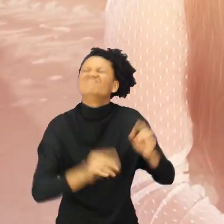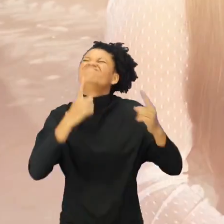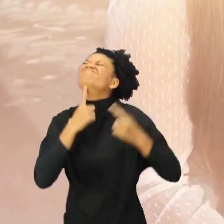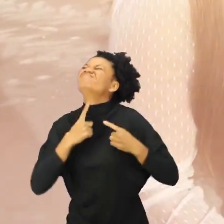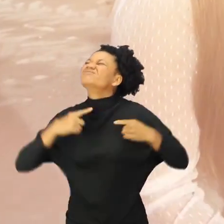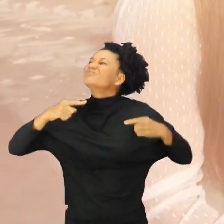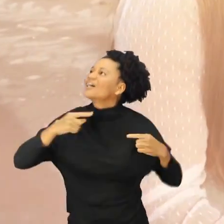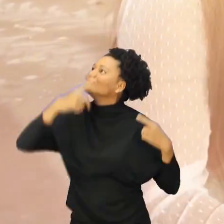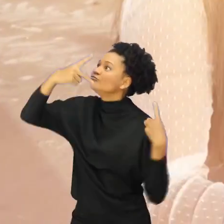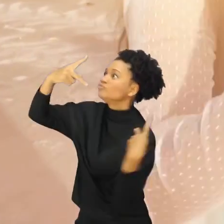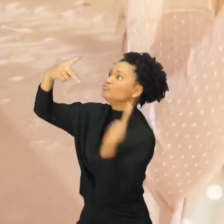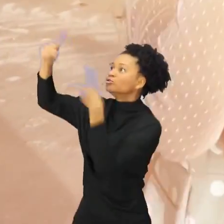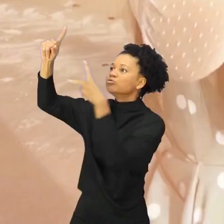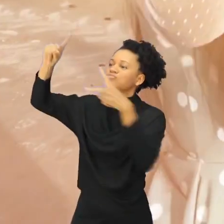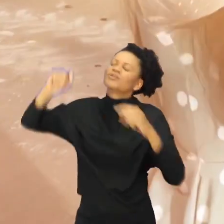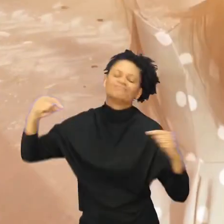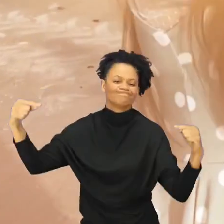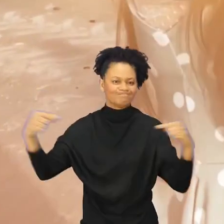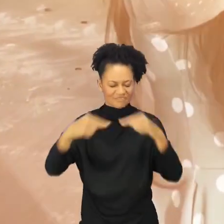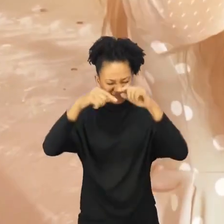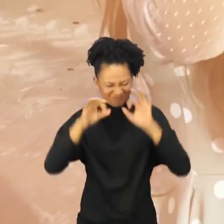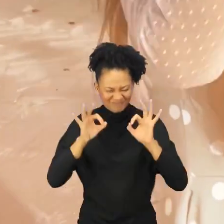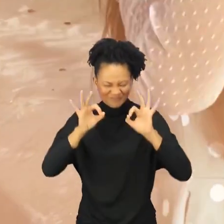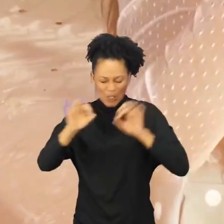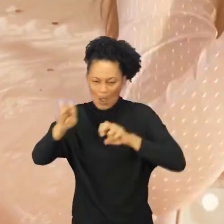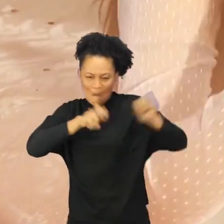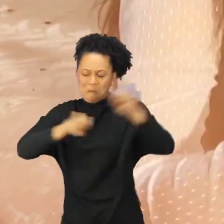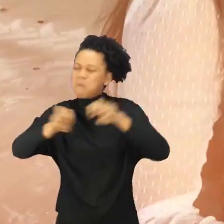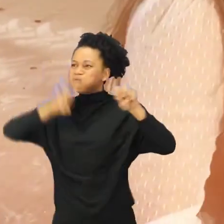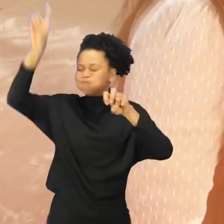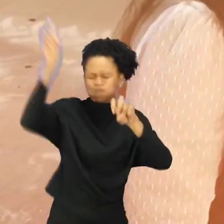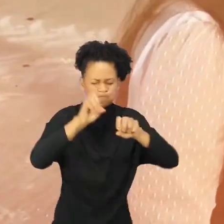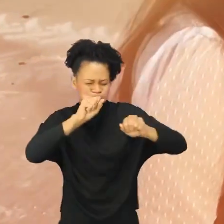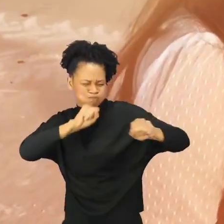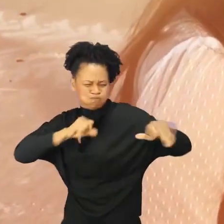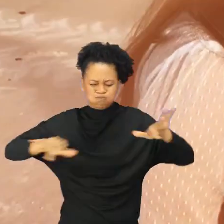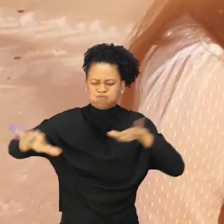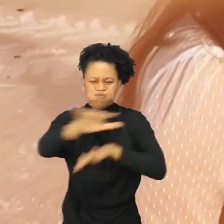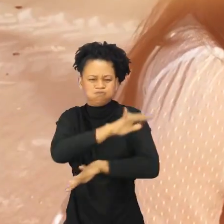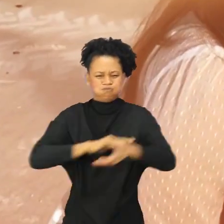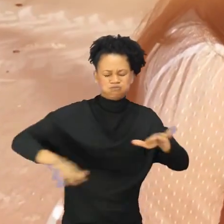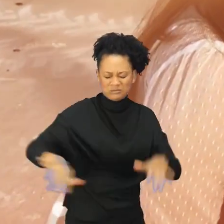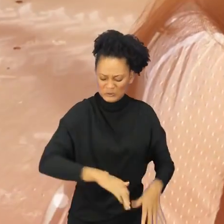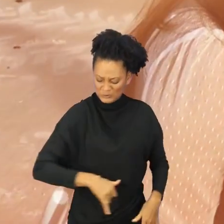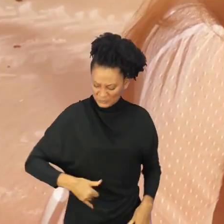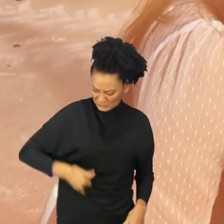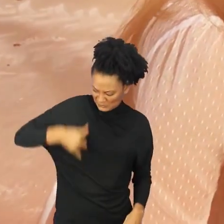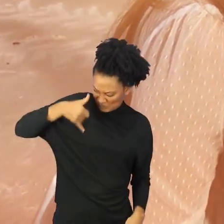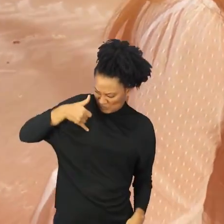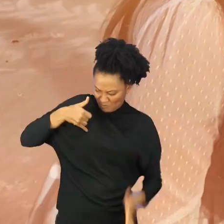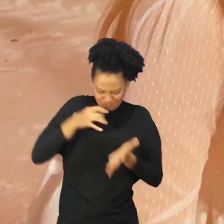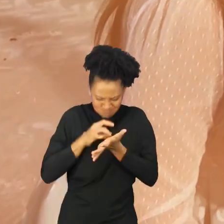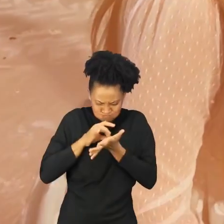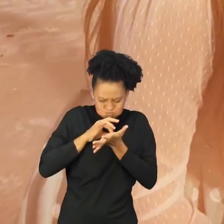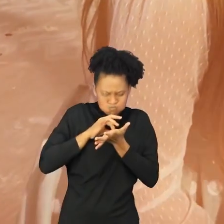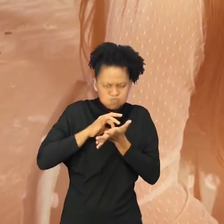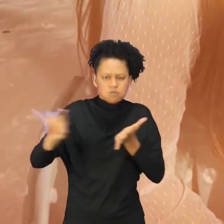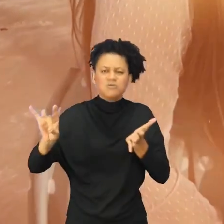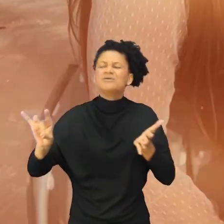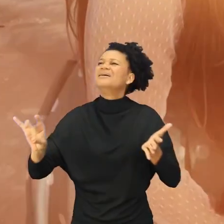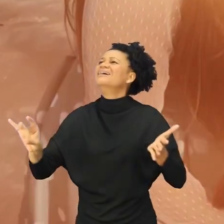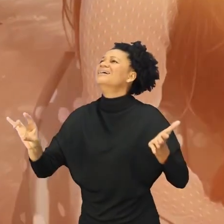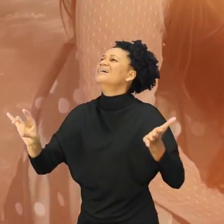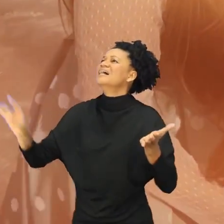Teu querer? O que eu posso fazer sem o Teu agir? Rejeito a vaidade que houver